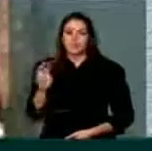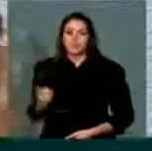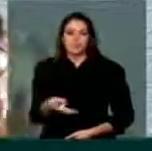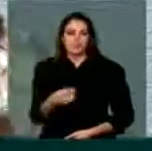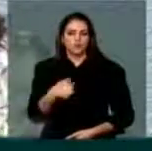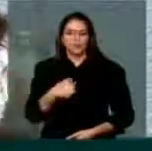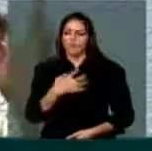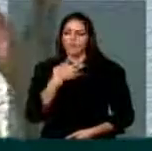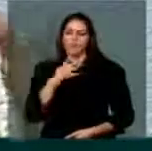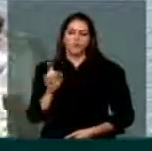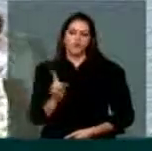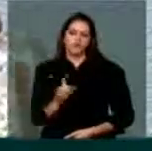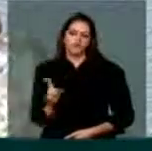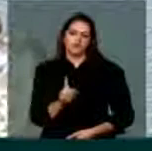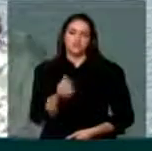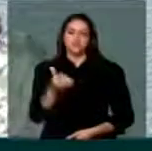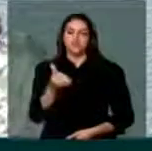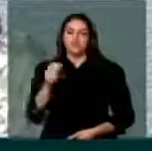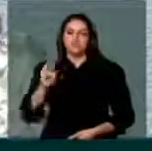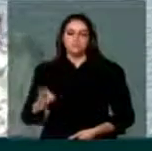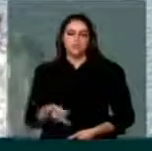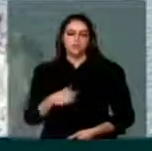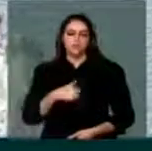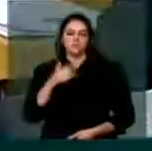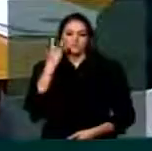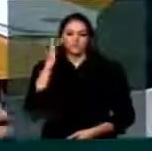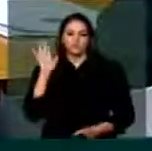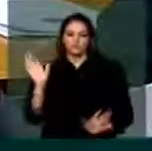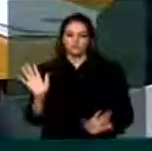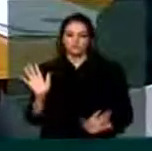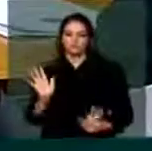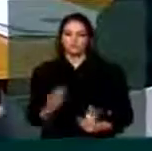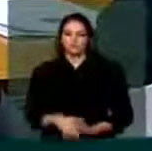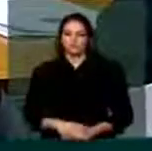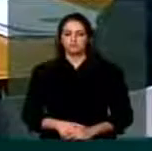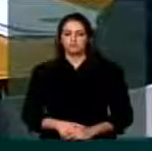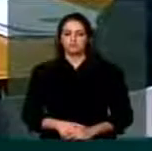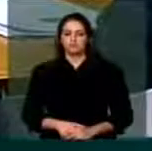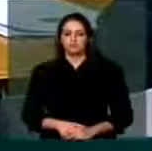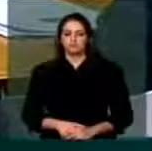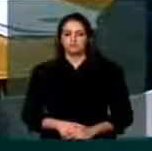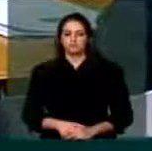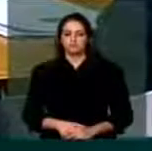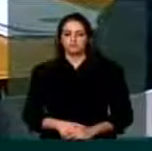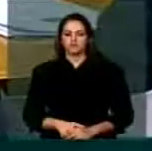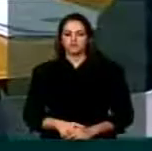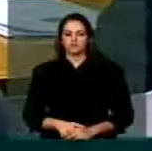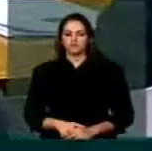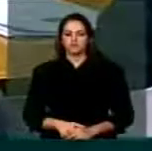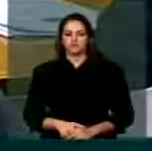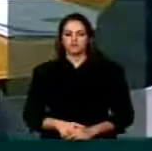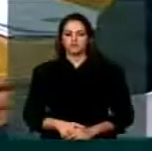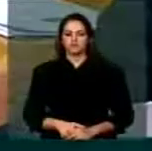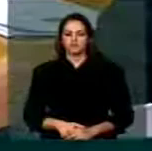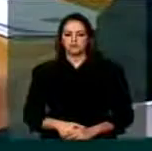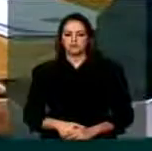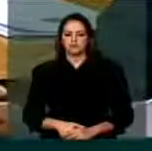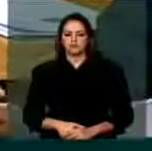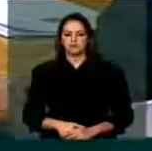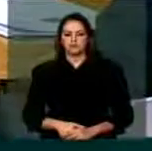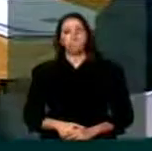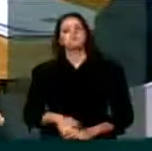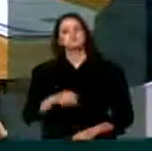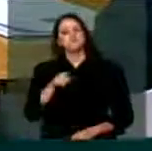tenho conhecimento desses 6 milhões. Por que eu estou claro? Eu já compreendi, a senhora já respondeu, inclusive anteriormente, ao relator. Sim. Ao